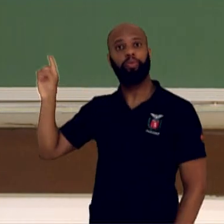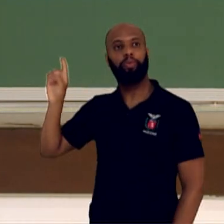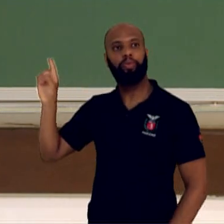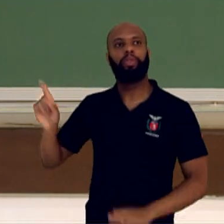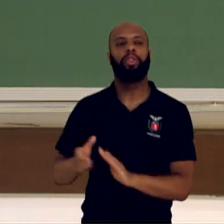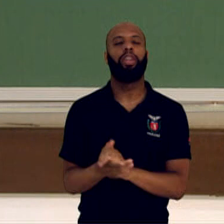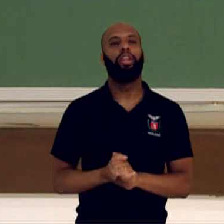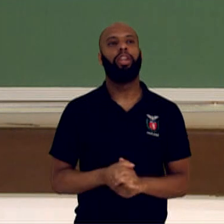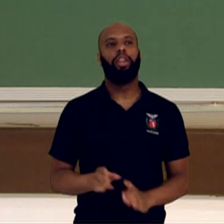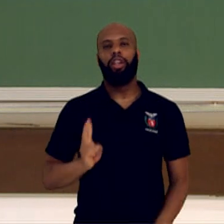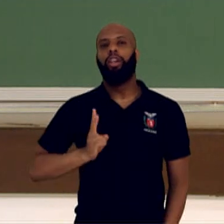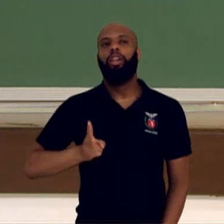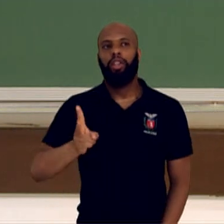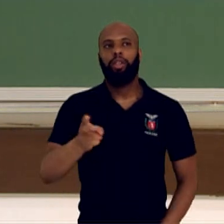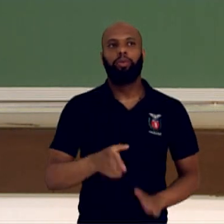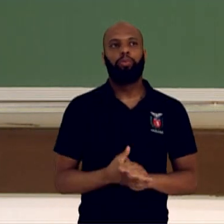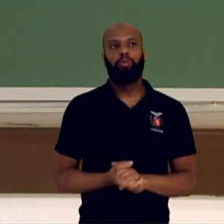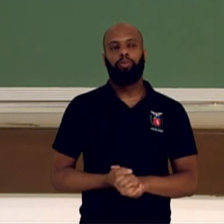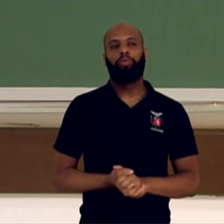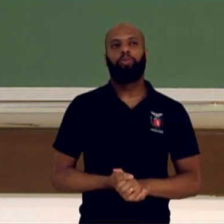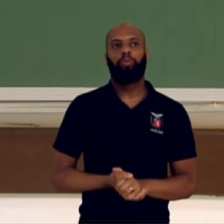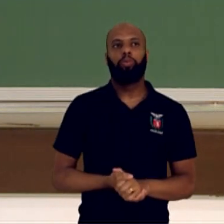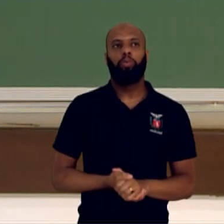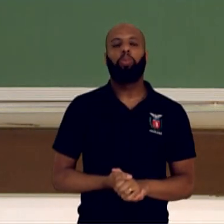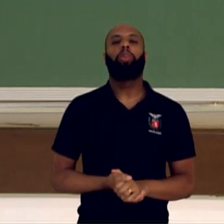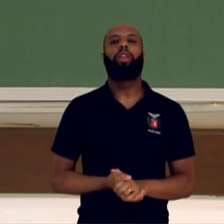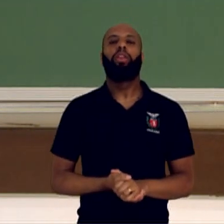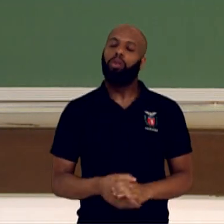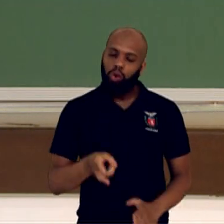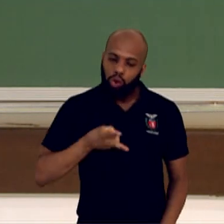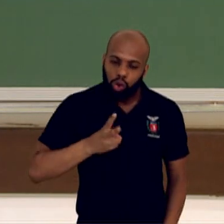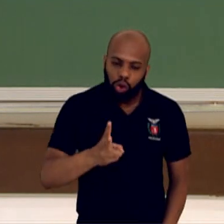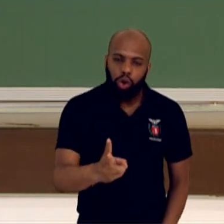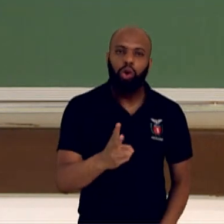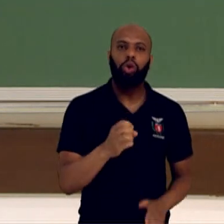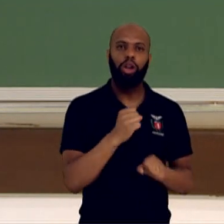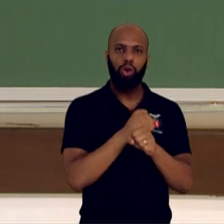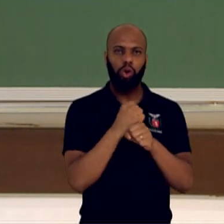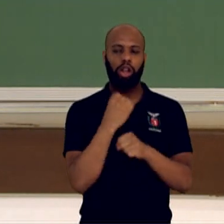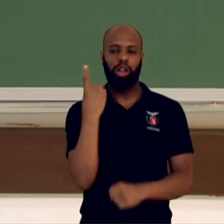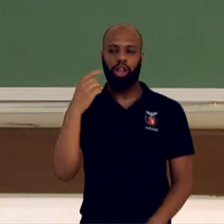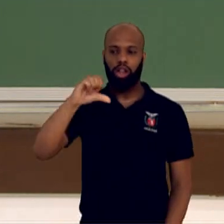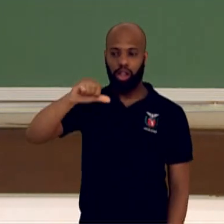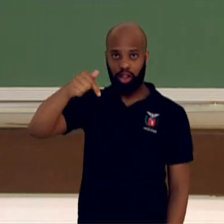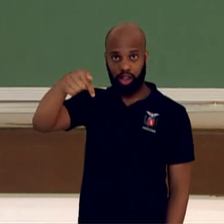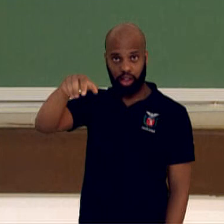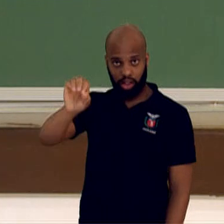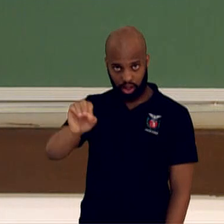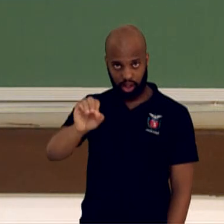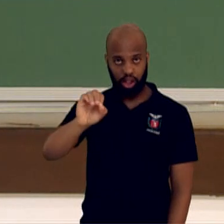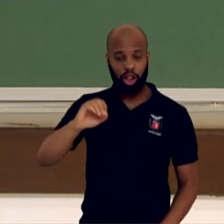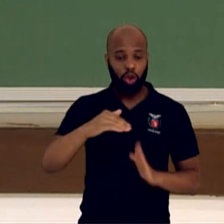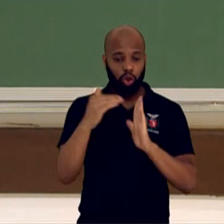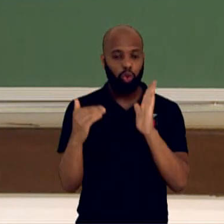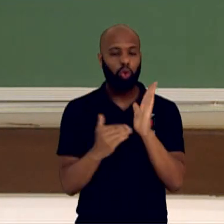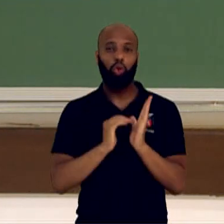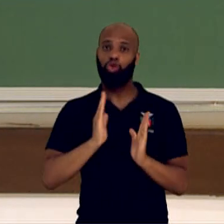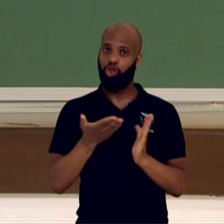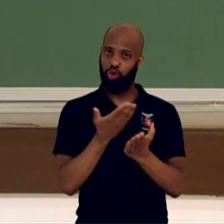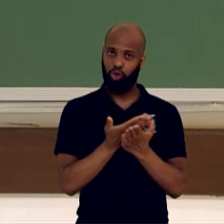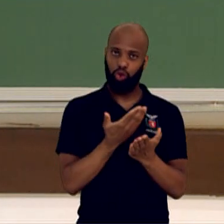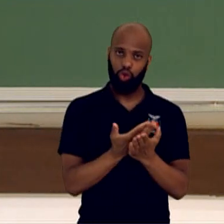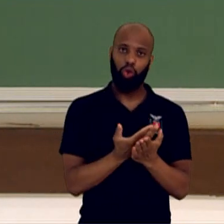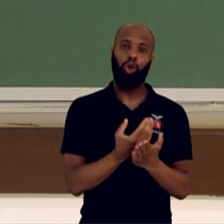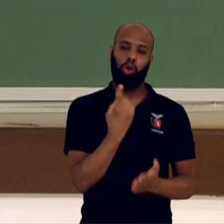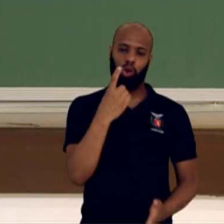frente? Vamos lá, vamos ver o que tem para nós. Ainda na década de 70, né? Então, vamos lá. Tudo isso a gente viu, né?